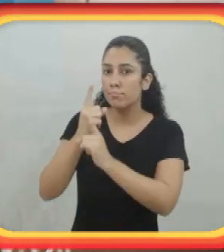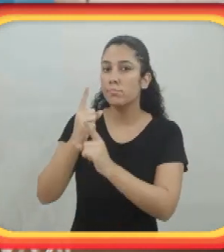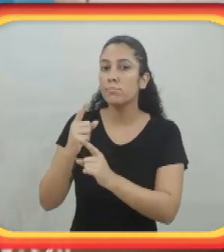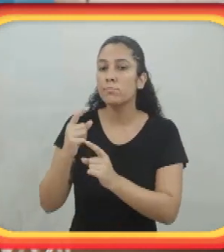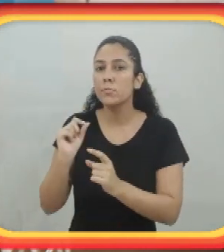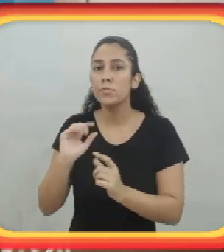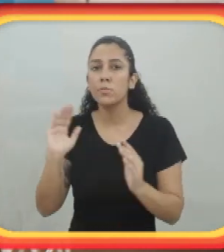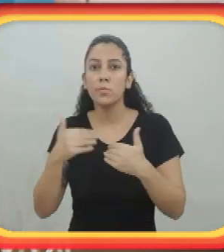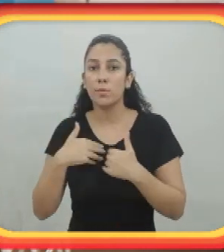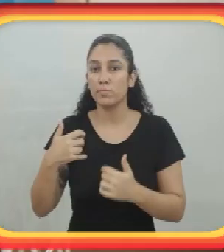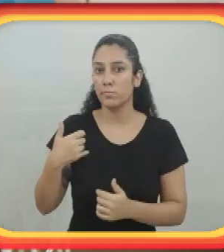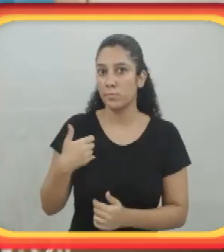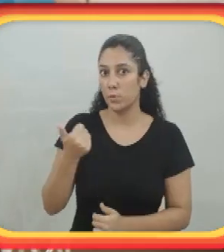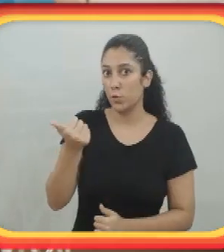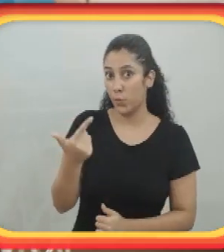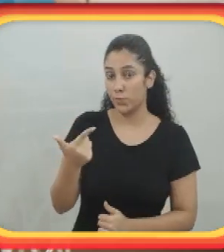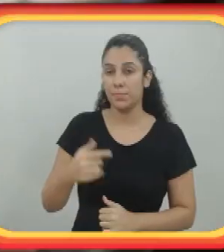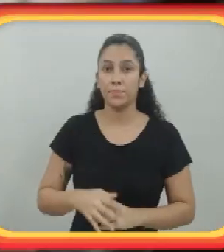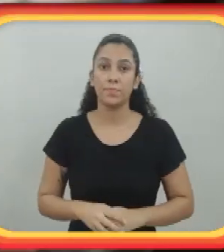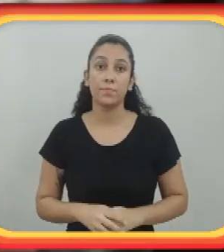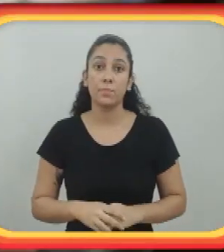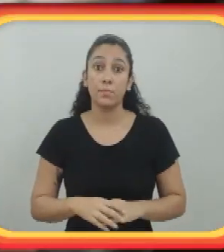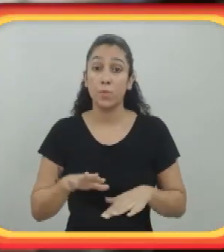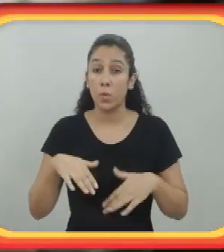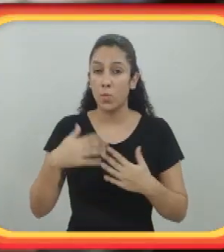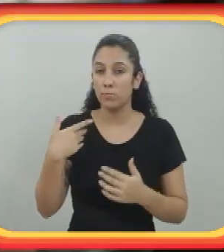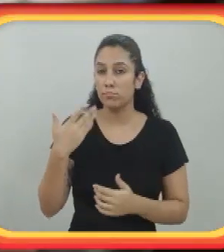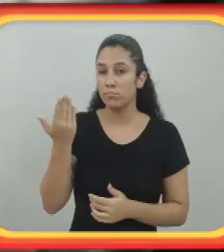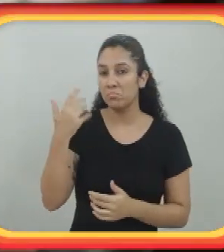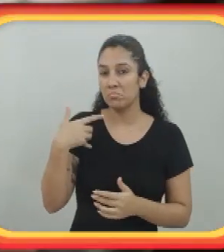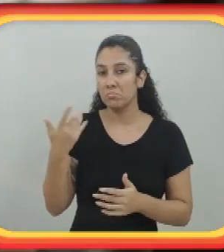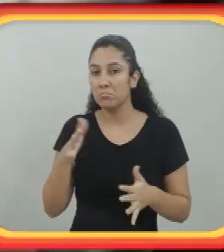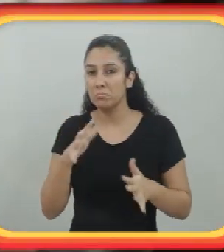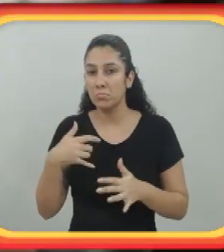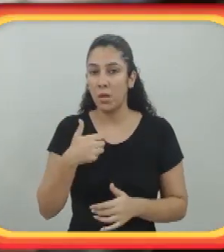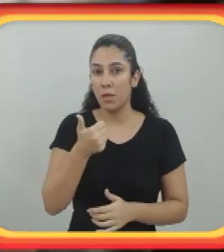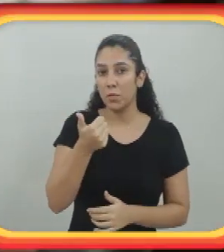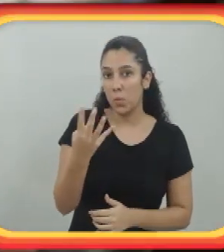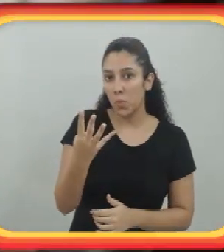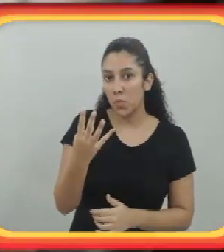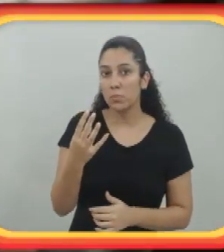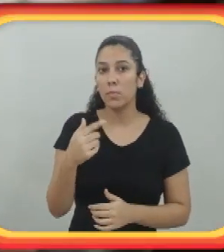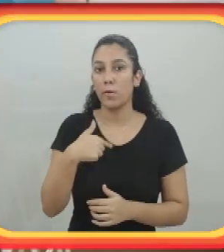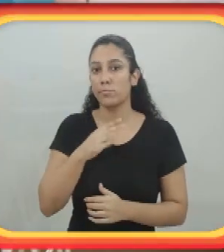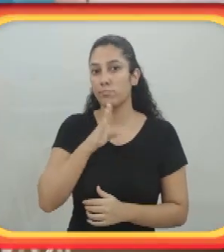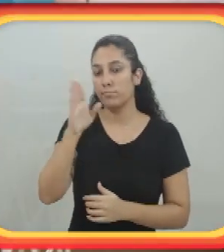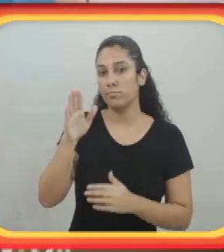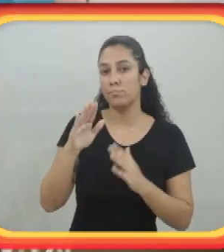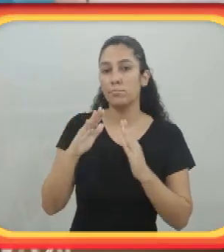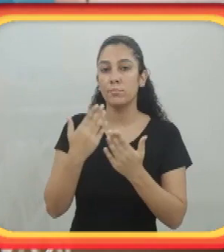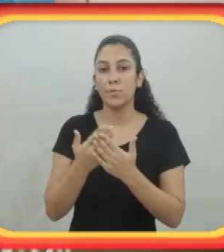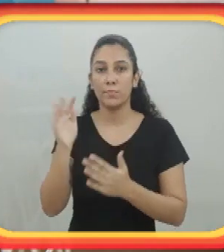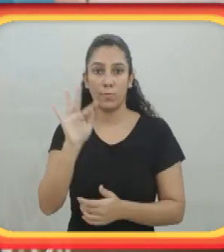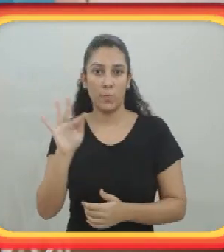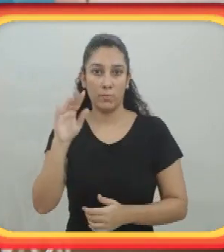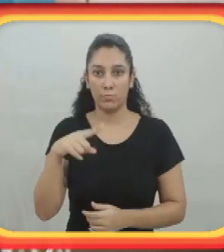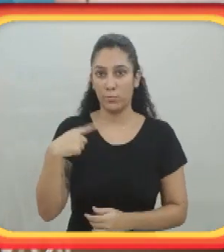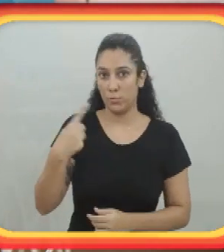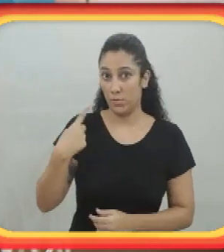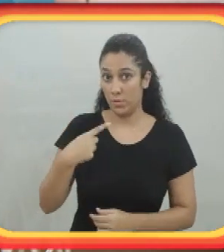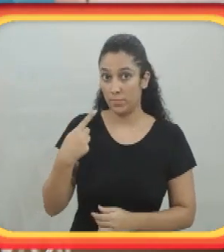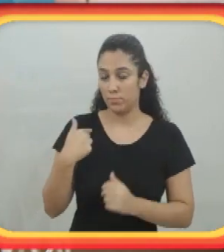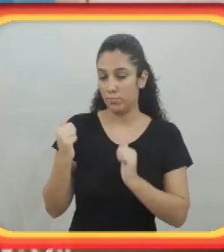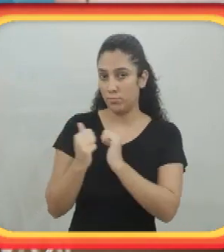e estou dentro do espectro do autismo. O diagnóstico foi quando eu tinha 12 anos de idade, quando eu